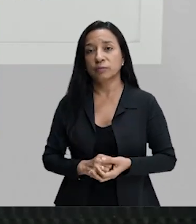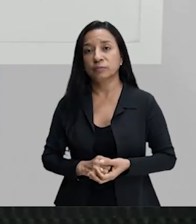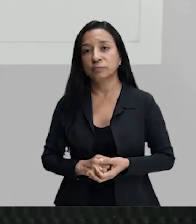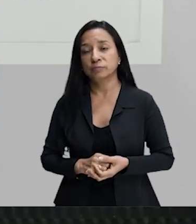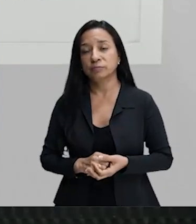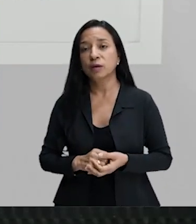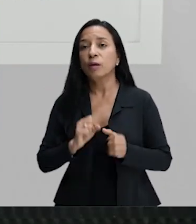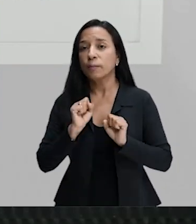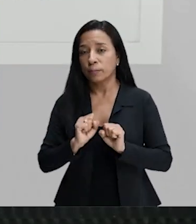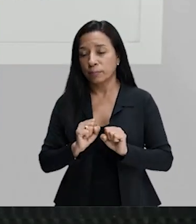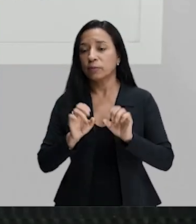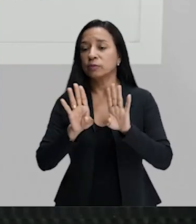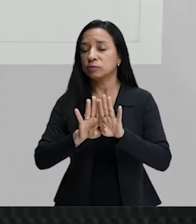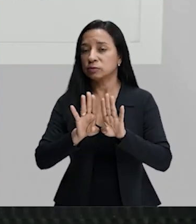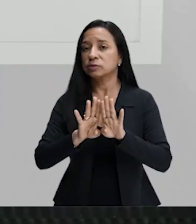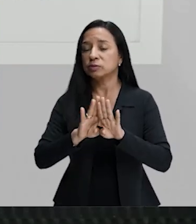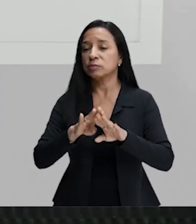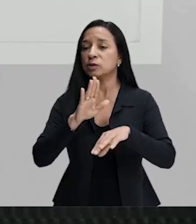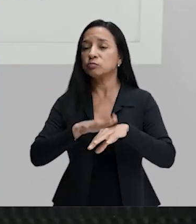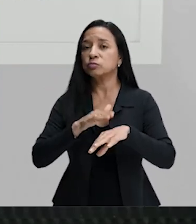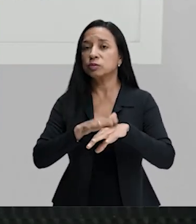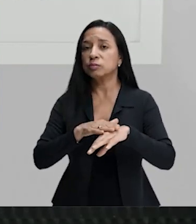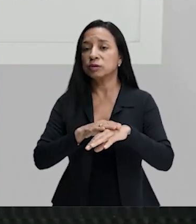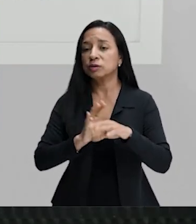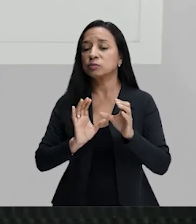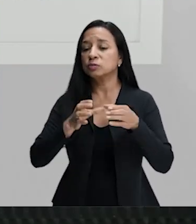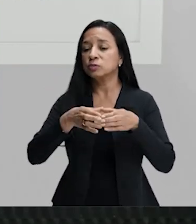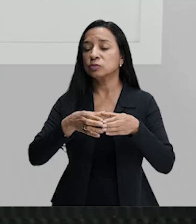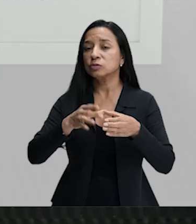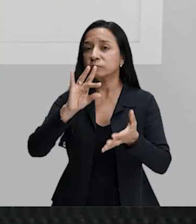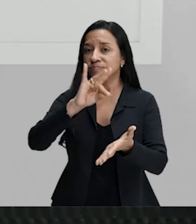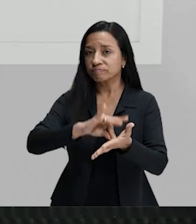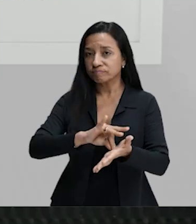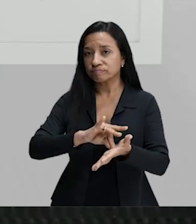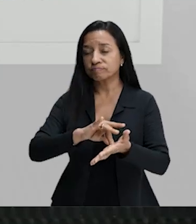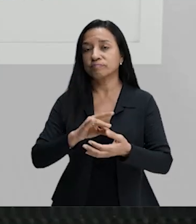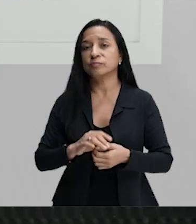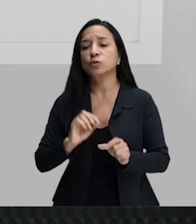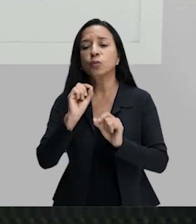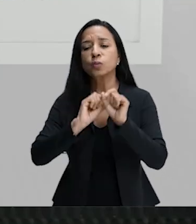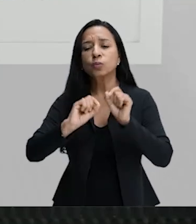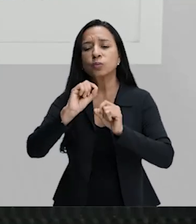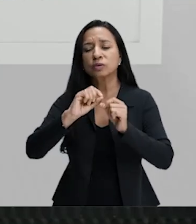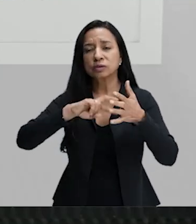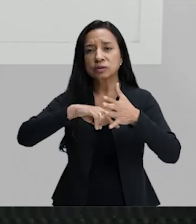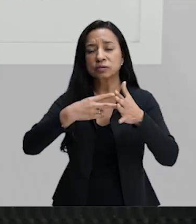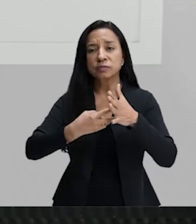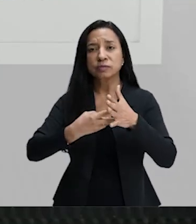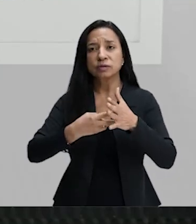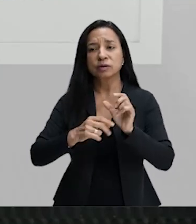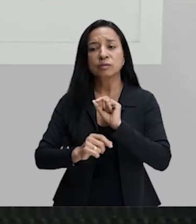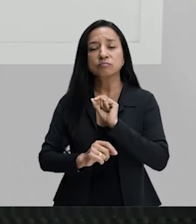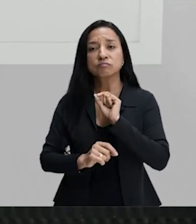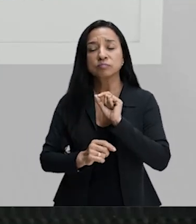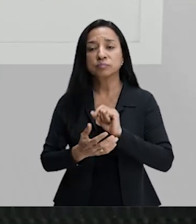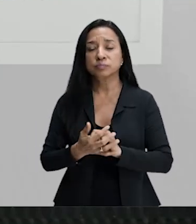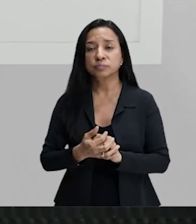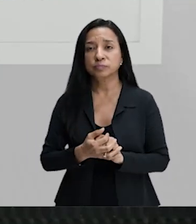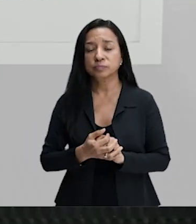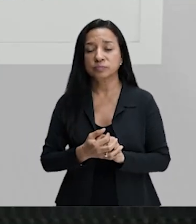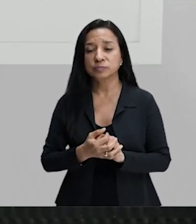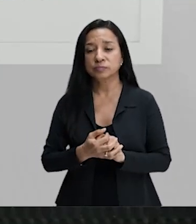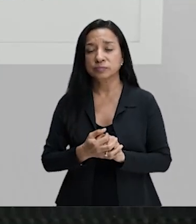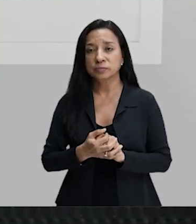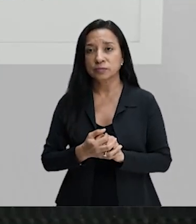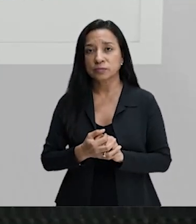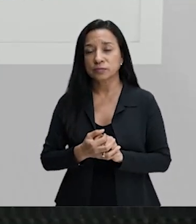ele também pode ser chamado de conjunto verdade. O que é o conjunto verdade, professor, de uma equação? O que é o